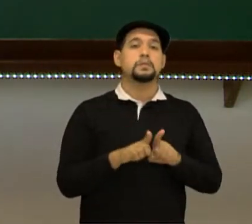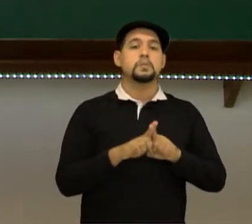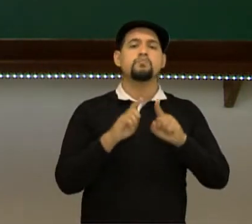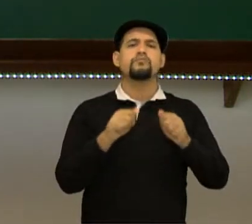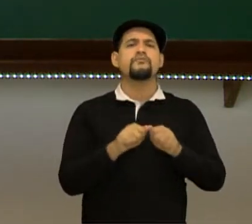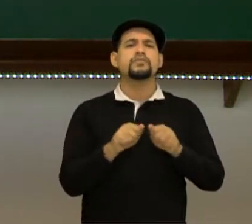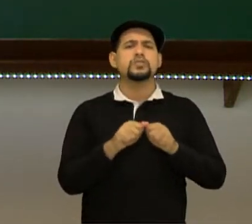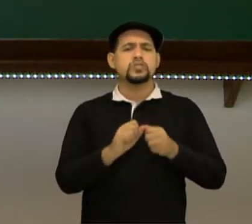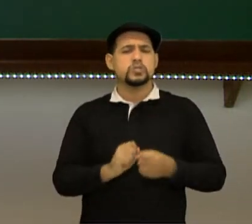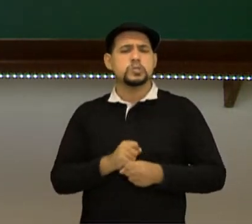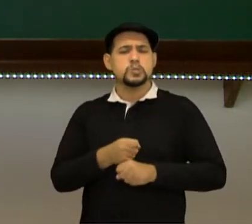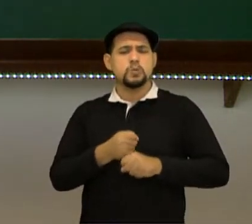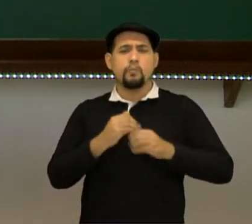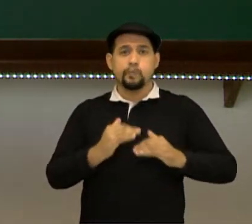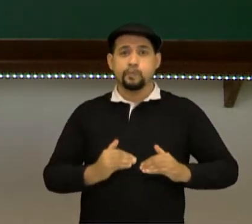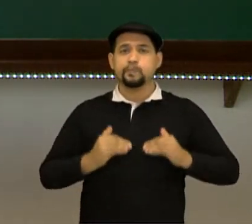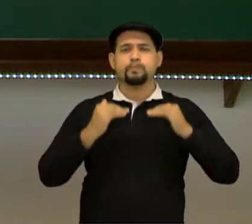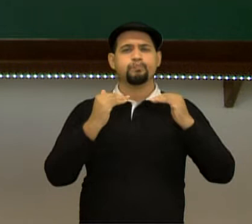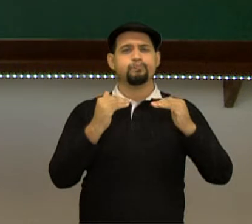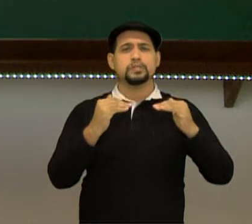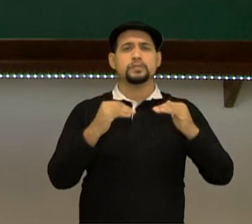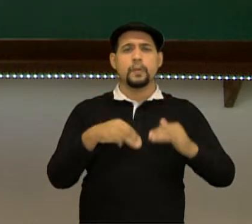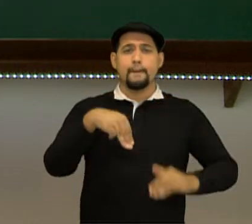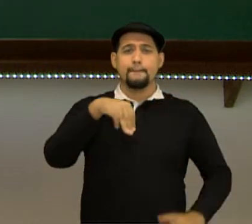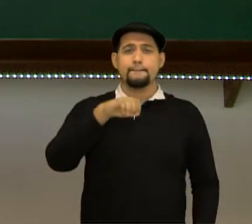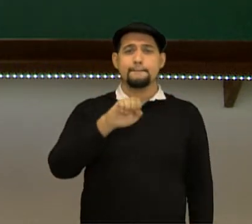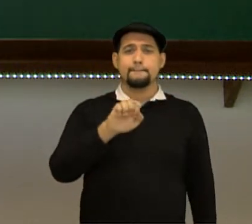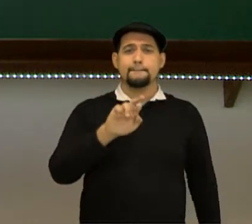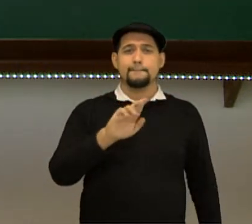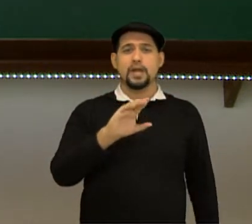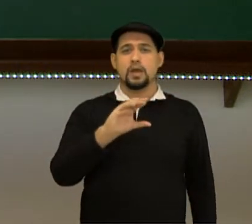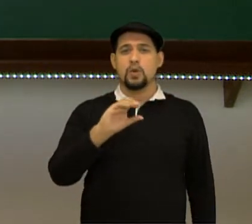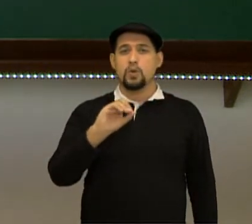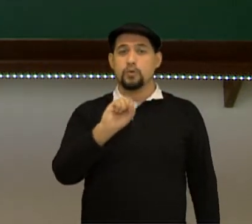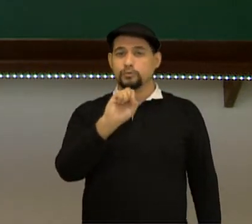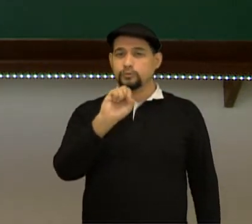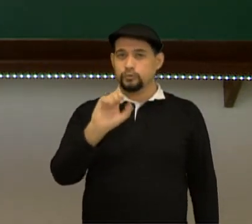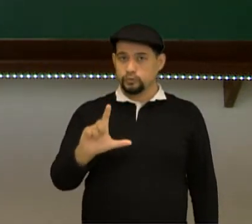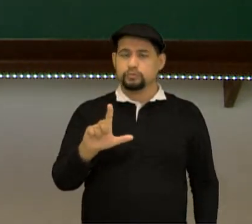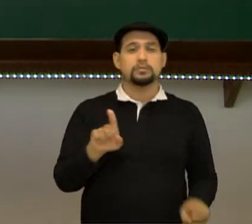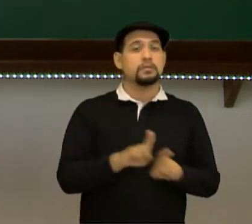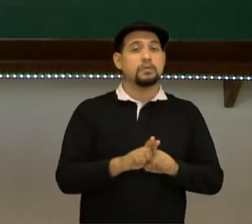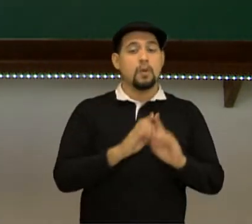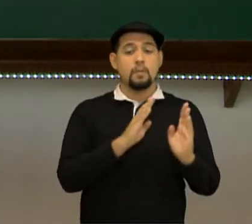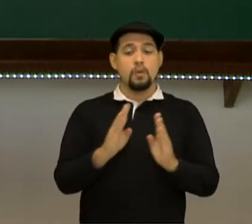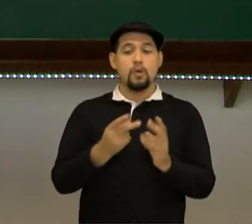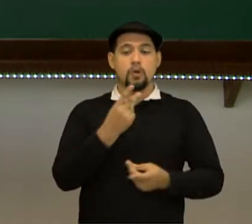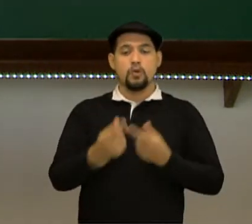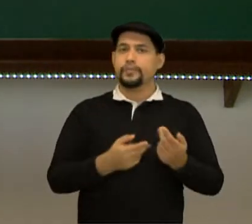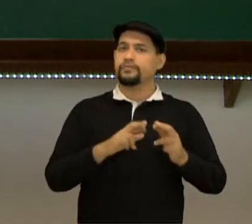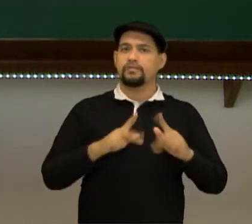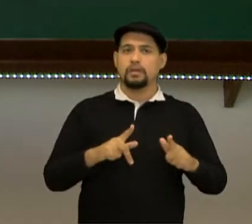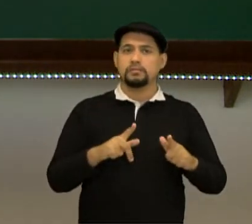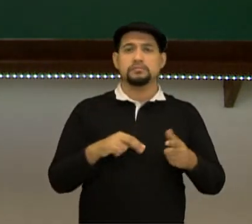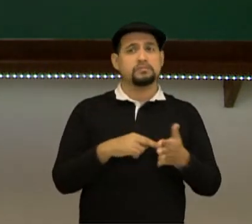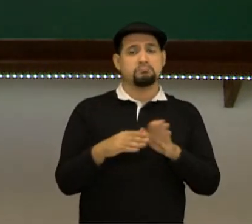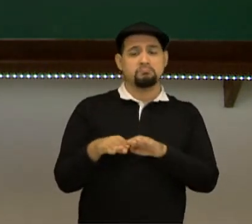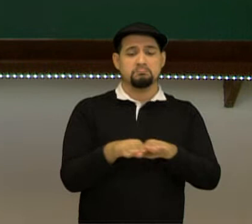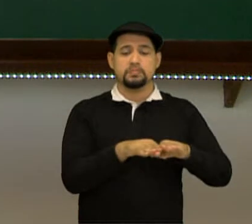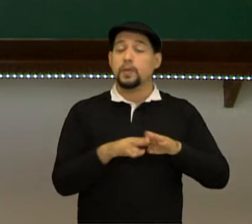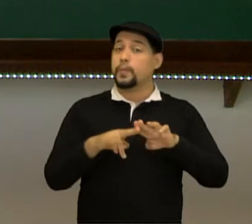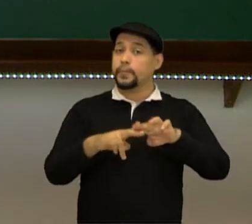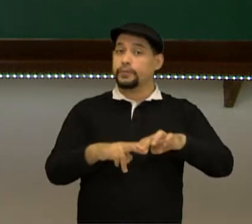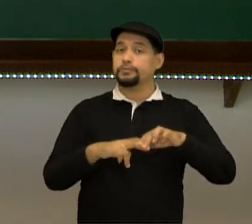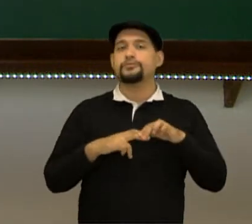o a união aduaneira no Mercosul para um outro tipo de bloco econômico O que é o mercado comum